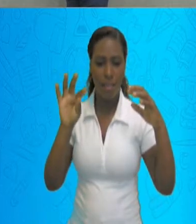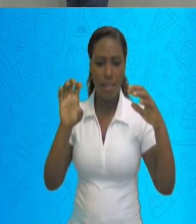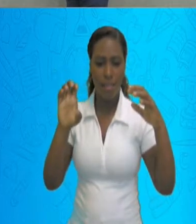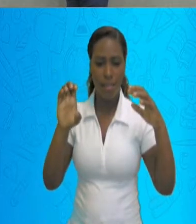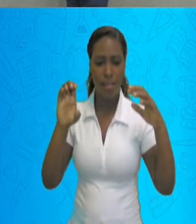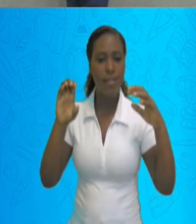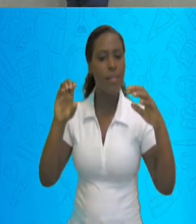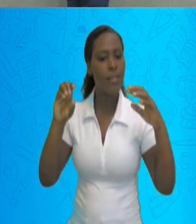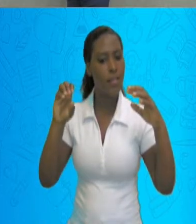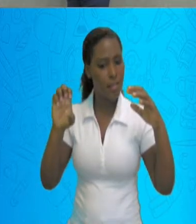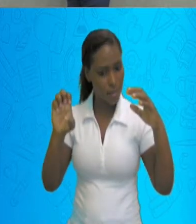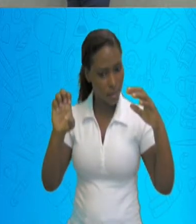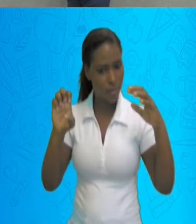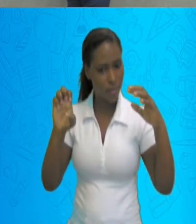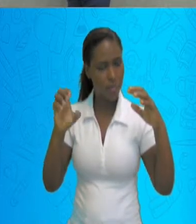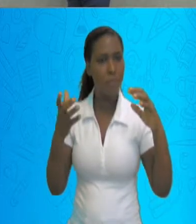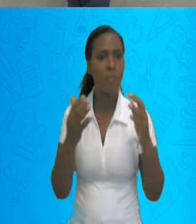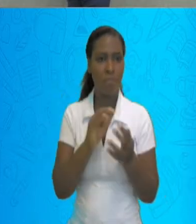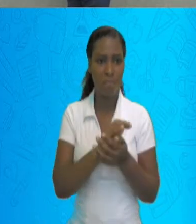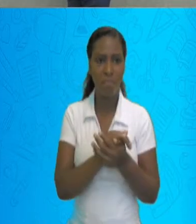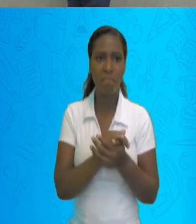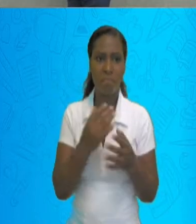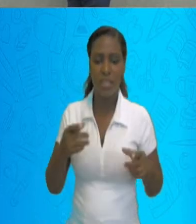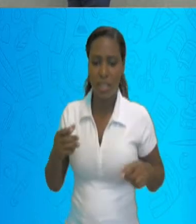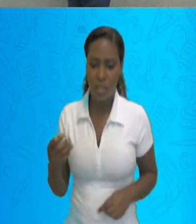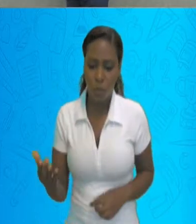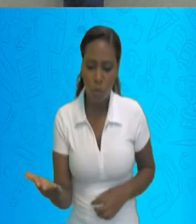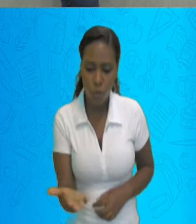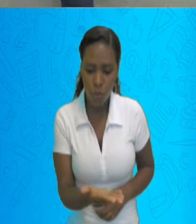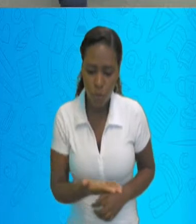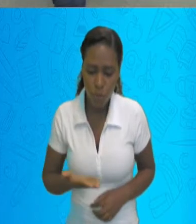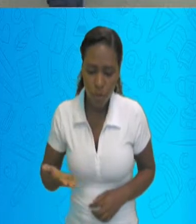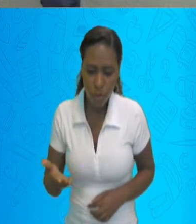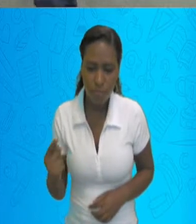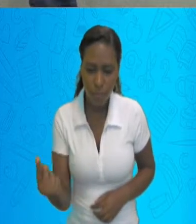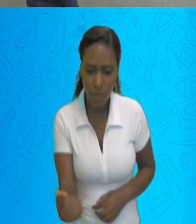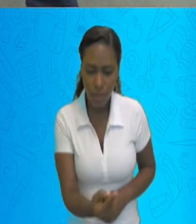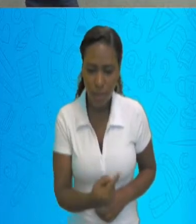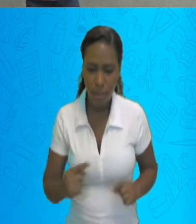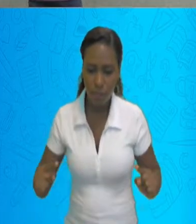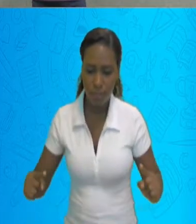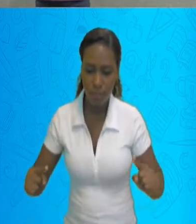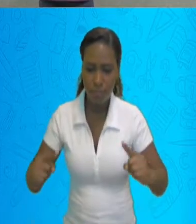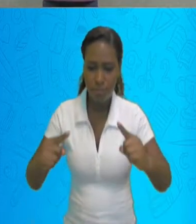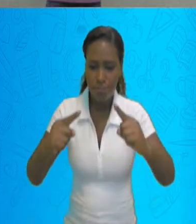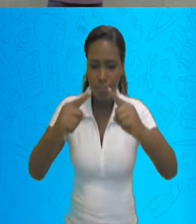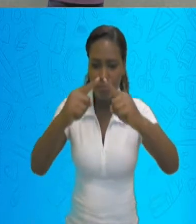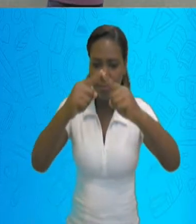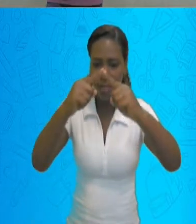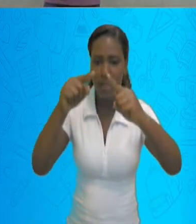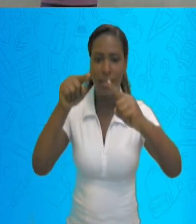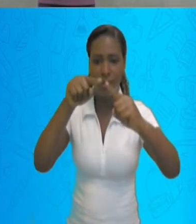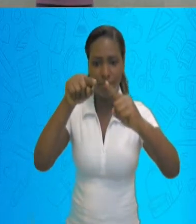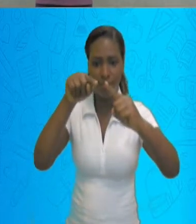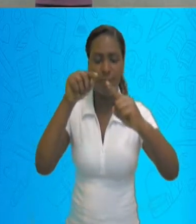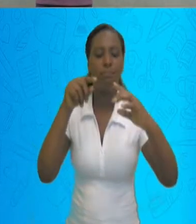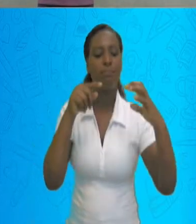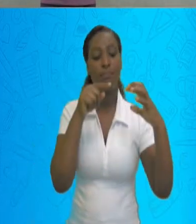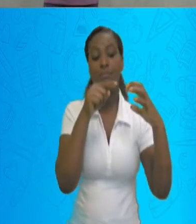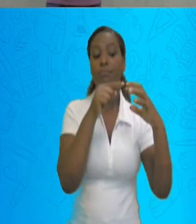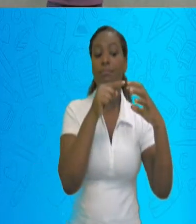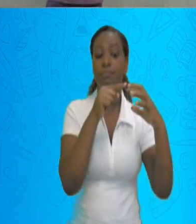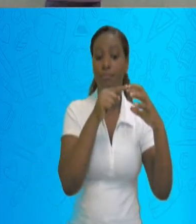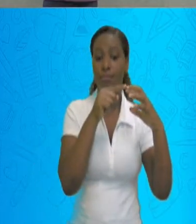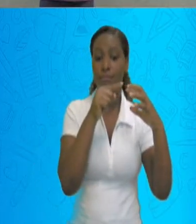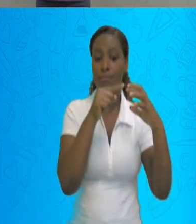circular, segmentos de reta e tem um vértice em comum. O cone, assim como a esfera, eles também são